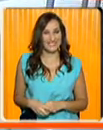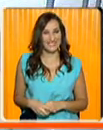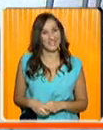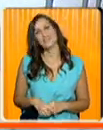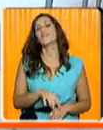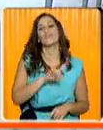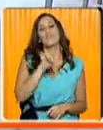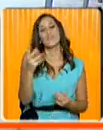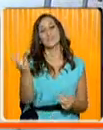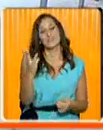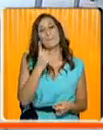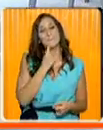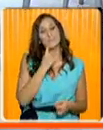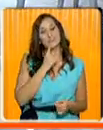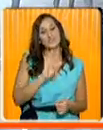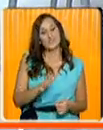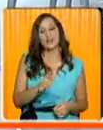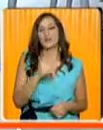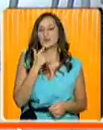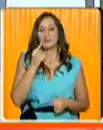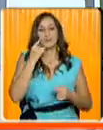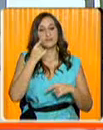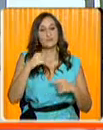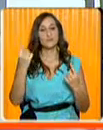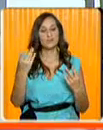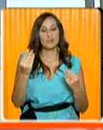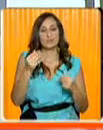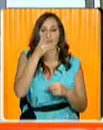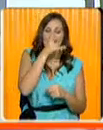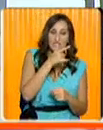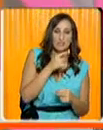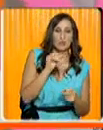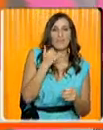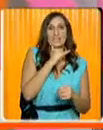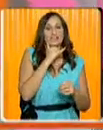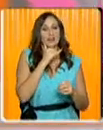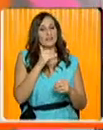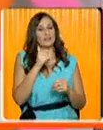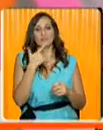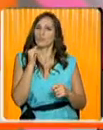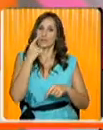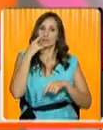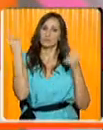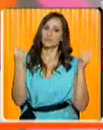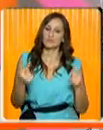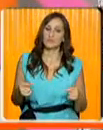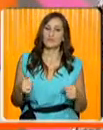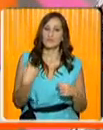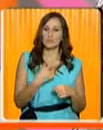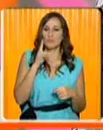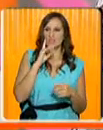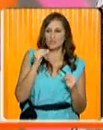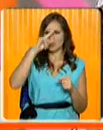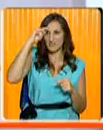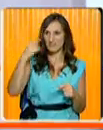Portanto, vocês já perceberam. Não podem mostrar nem grandes tristezas, nem grandes felicidades. Exatamente. Mas nós somos assim